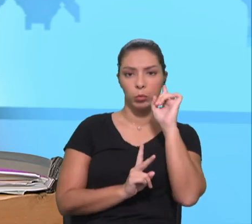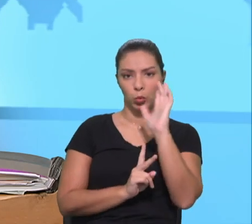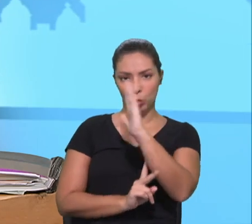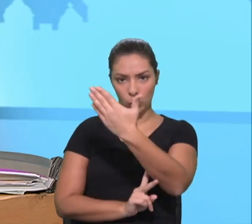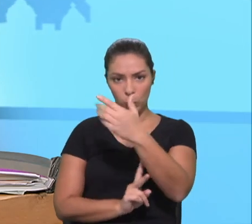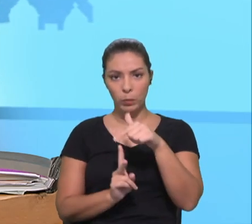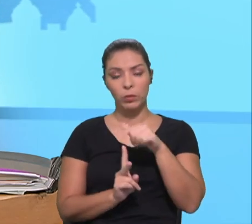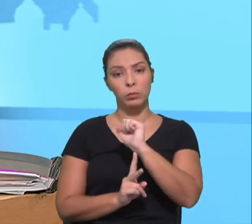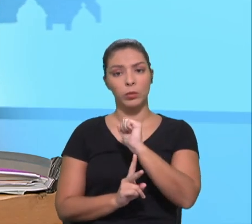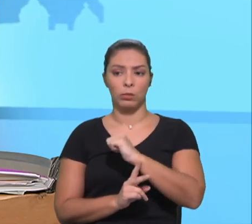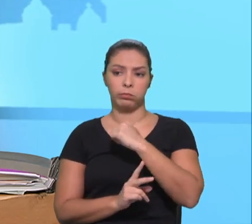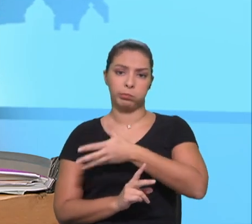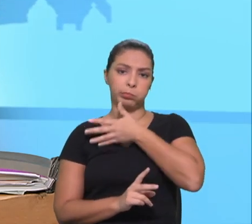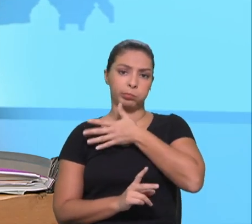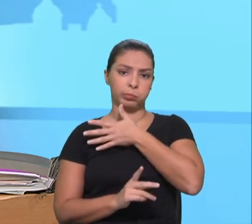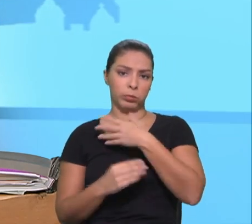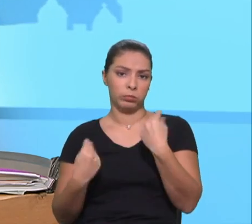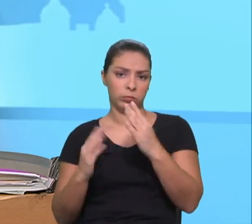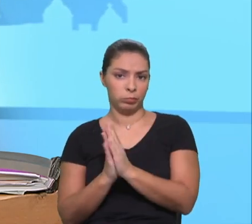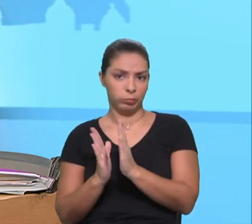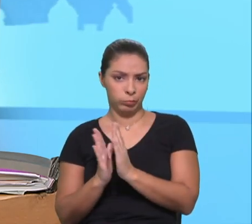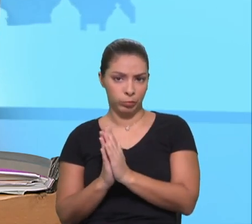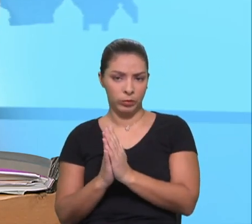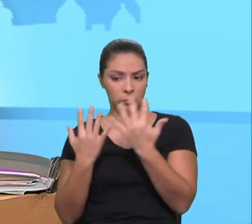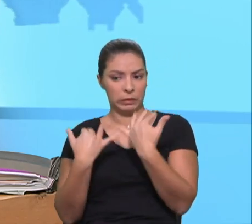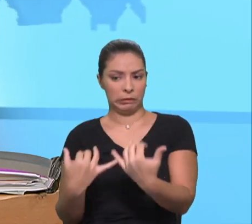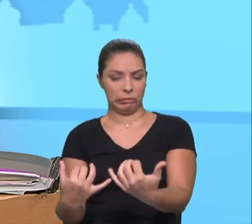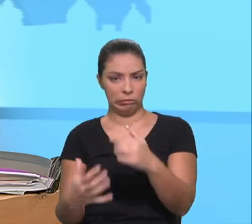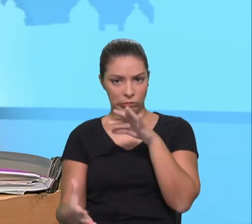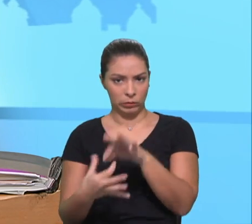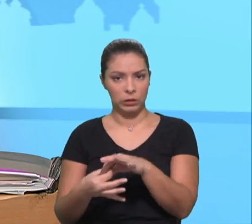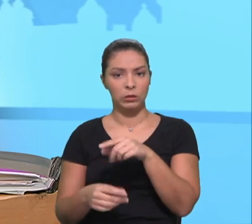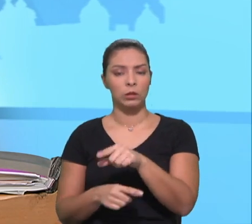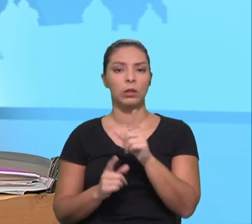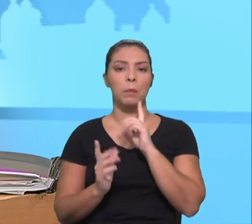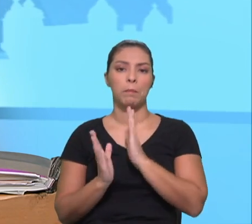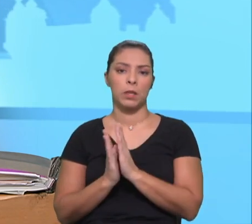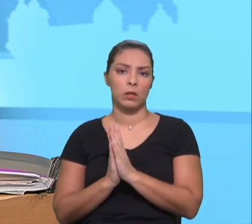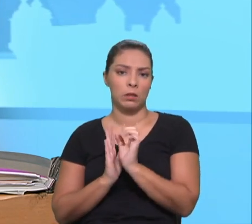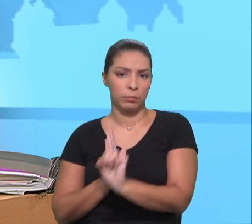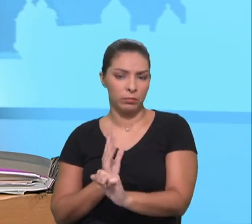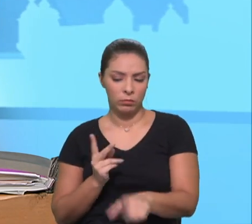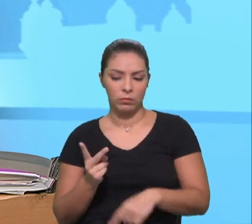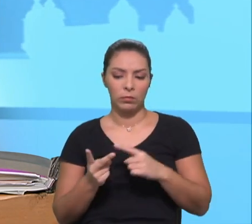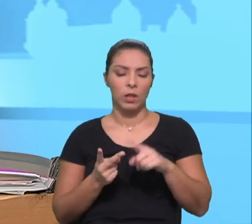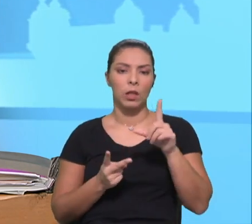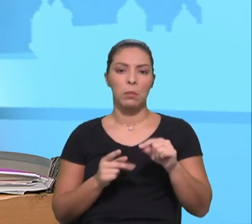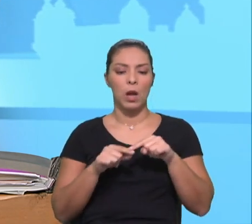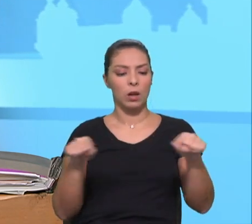dimensão litúrgica, ou seja, para a celebração, para acolher a celebração dos sacramentos, mas também como um local de